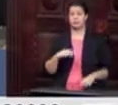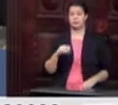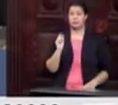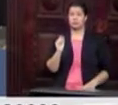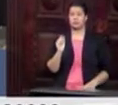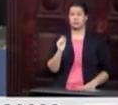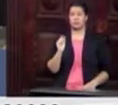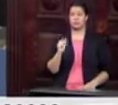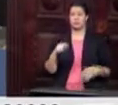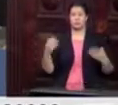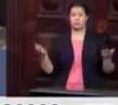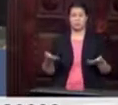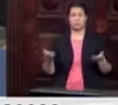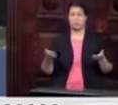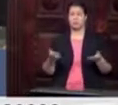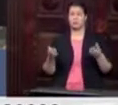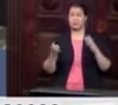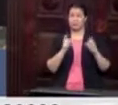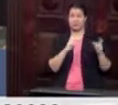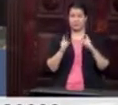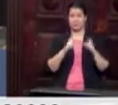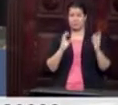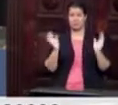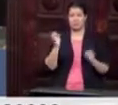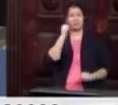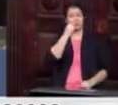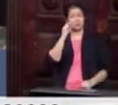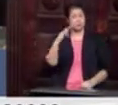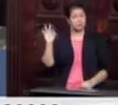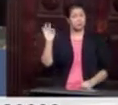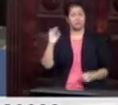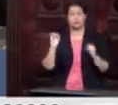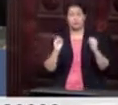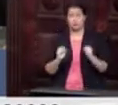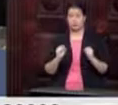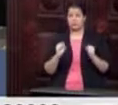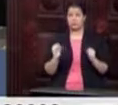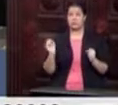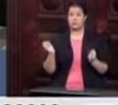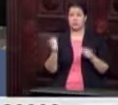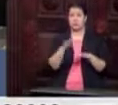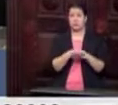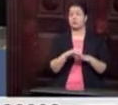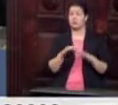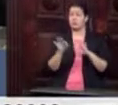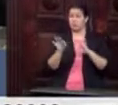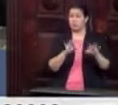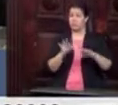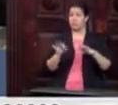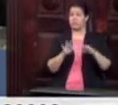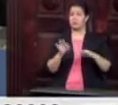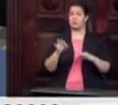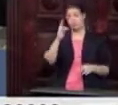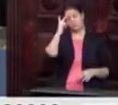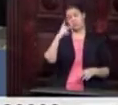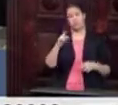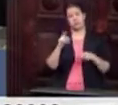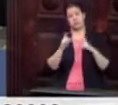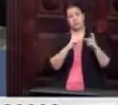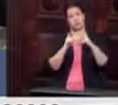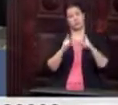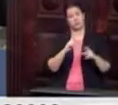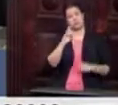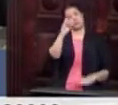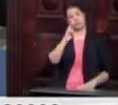nos destaques ou na discussão no Senado Federal possam ser incluídos nesses projetos temas que são direitos